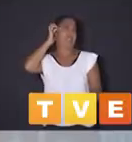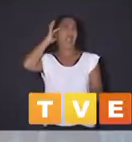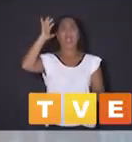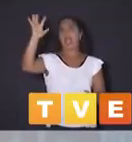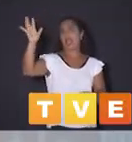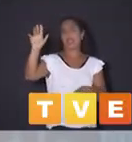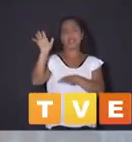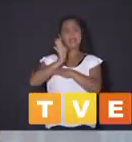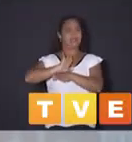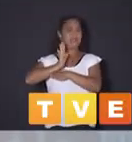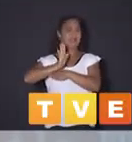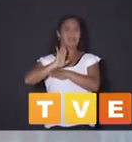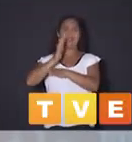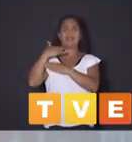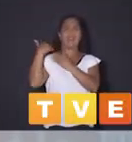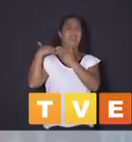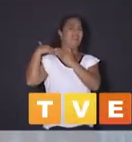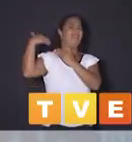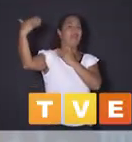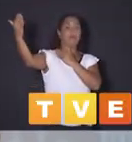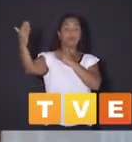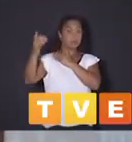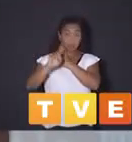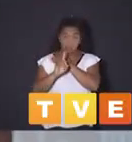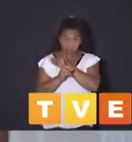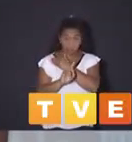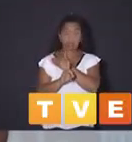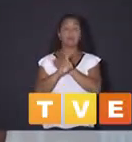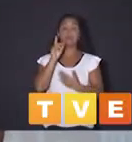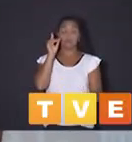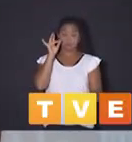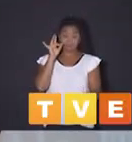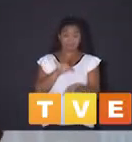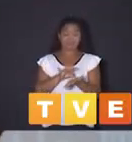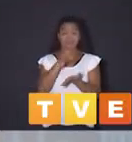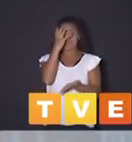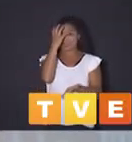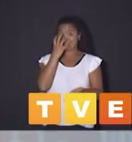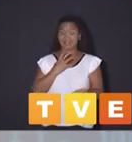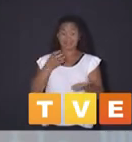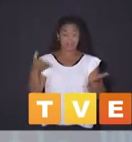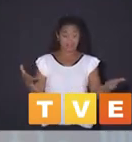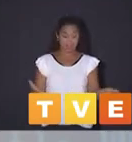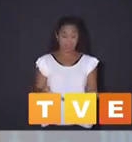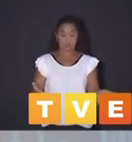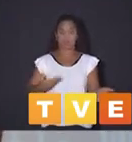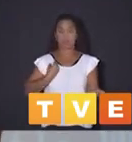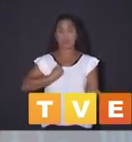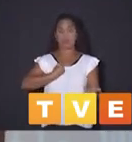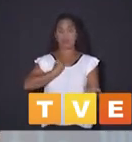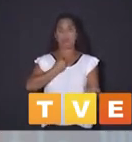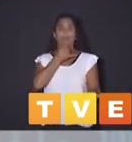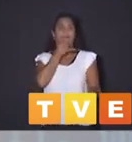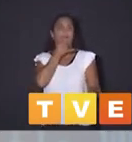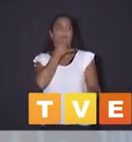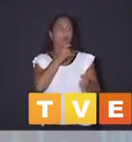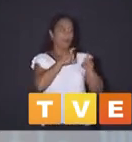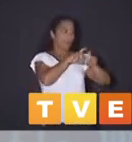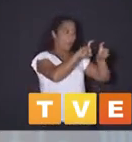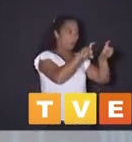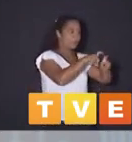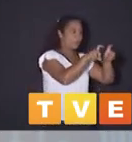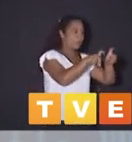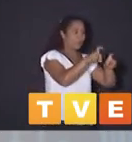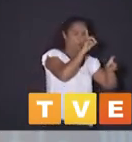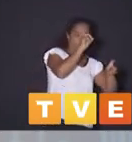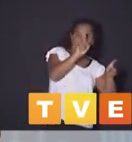mas essa corrida maluca por inteligência artificial e essa coisa de uma máquina programada a outra e aprender